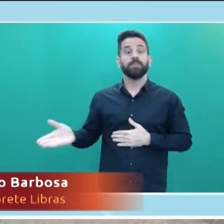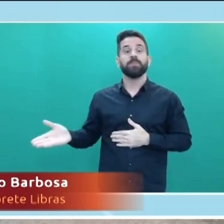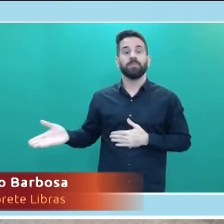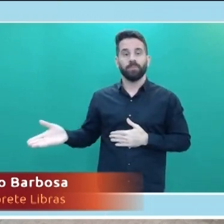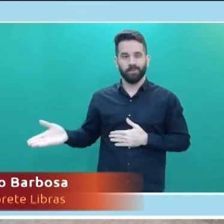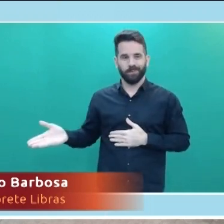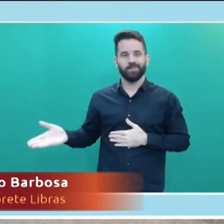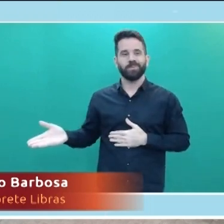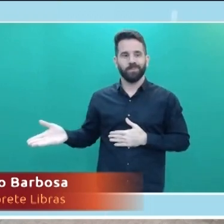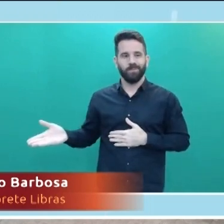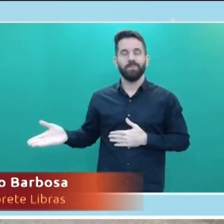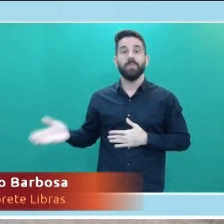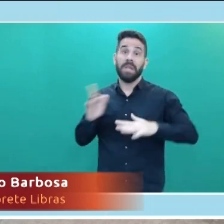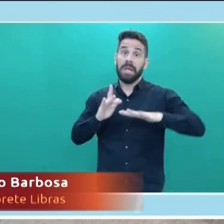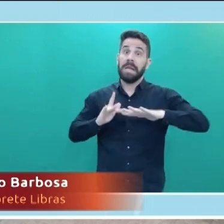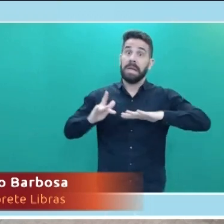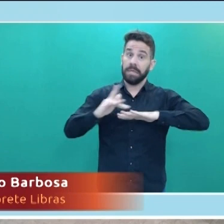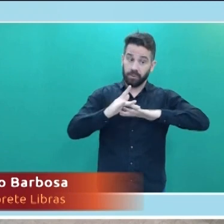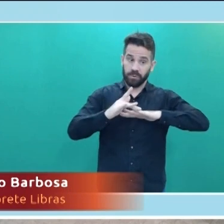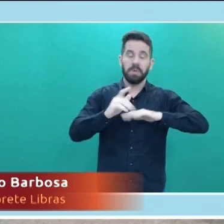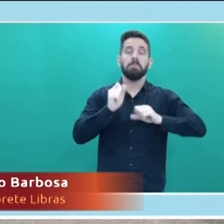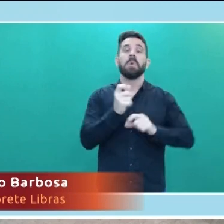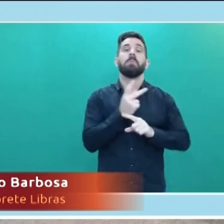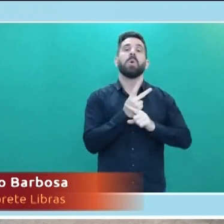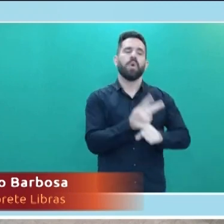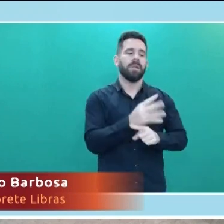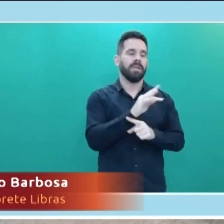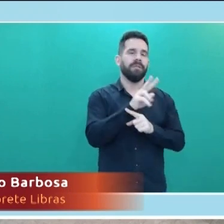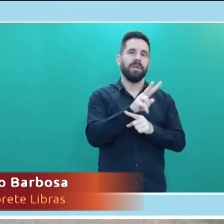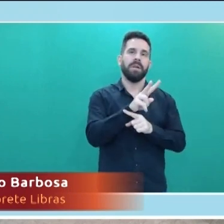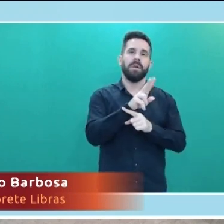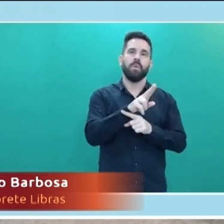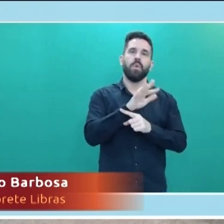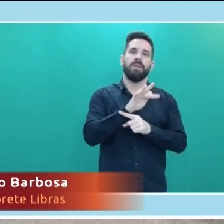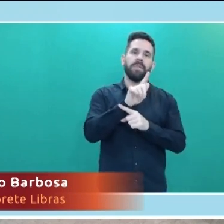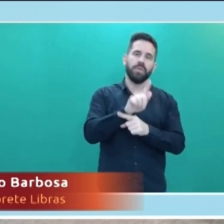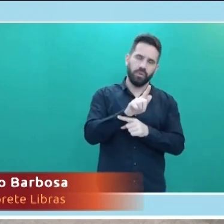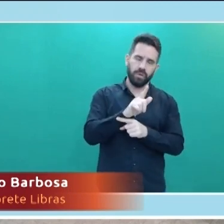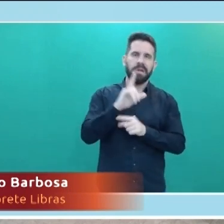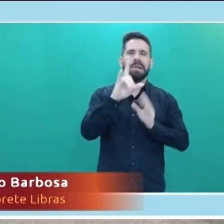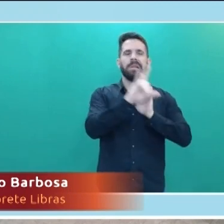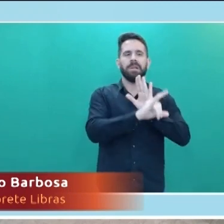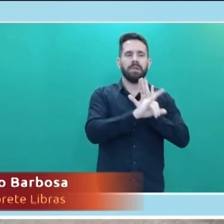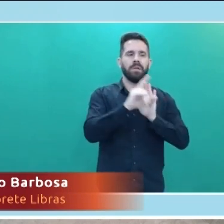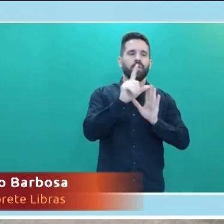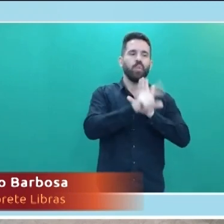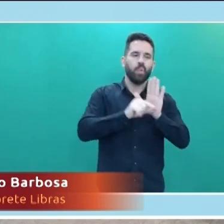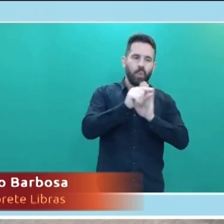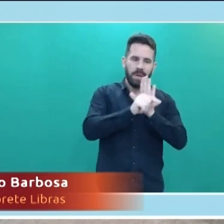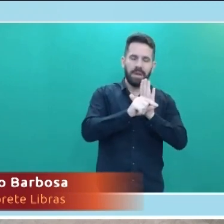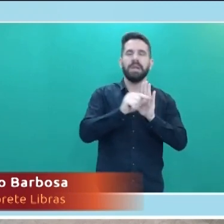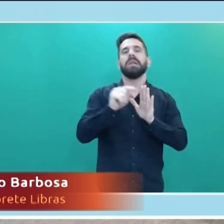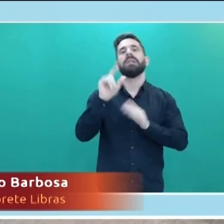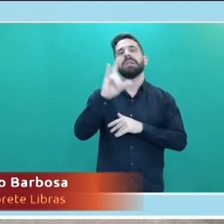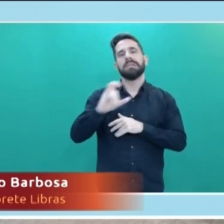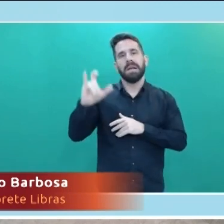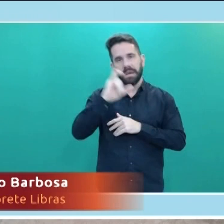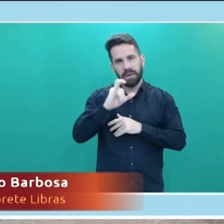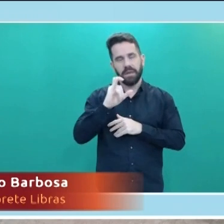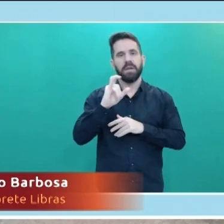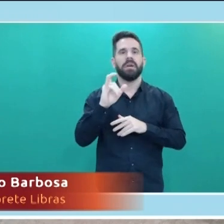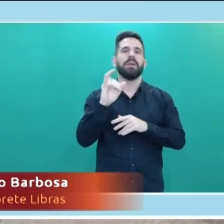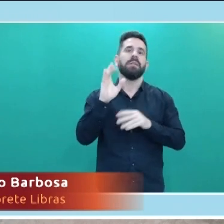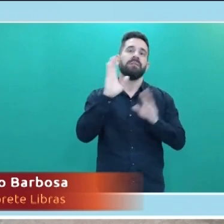as nossas redes sociais, né? Você procura por TV UFG no Twitter, no Instagram, no Facebook e no YouTube. Pode nos seguir, compartilhar o